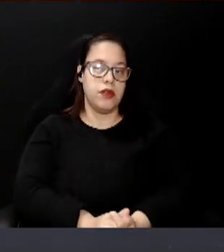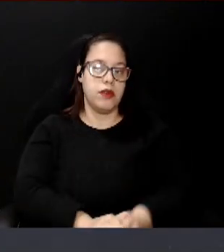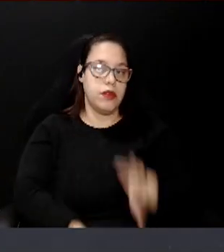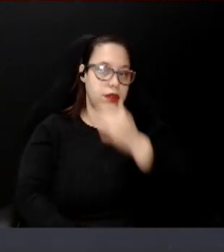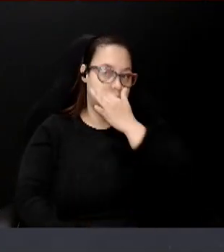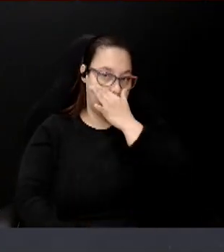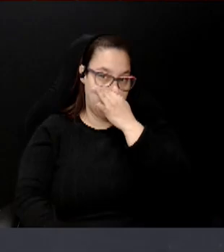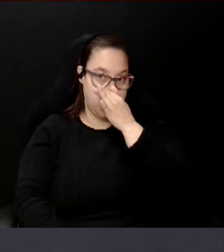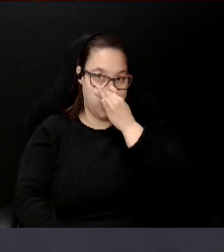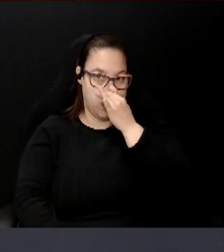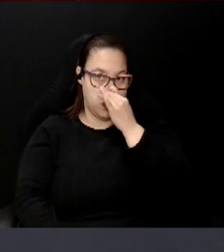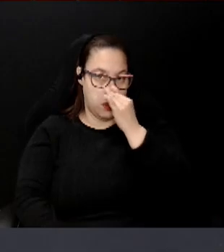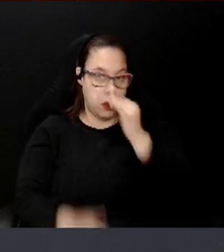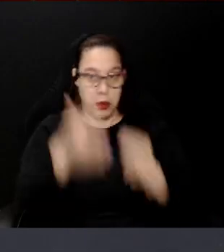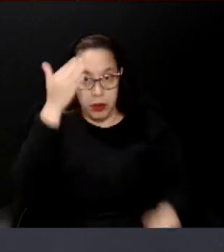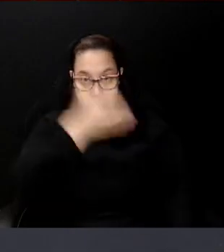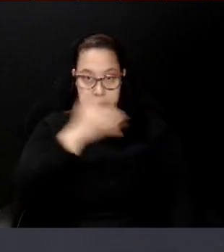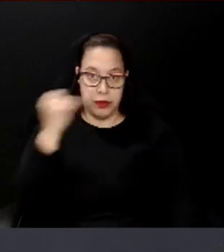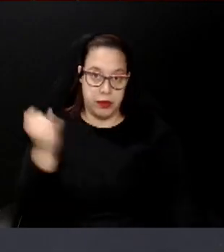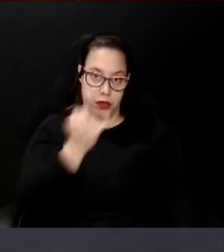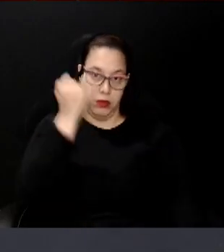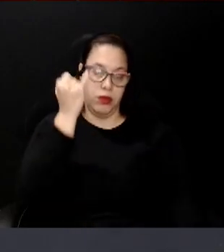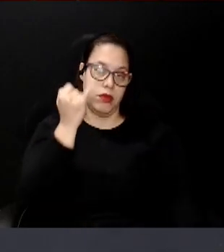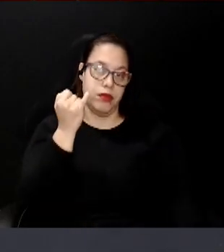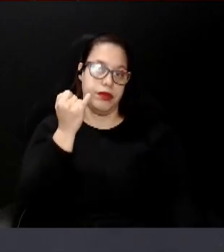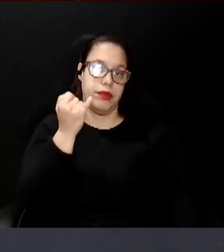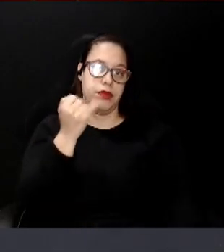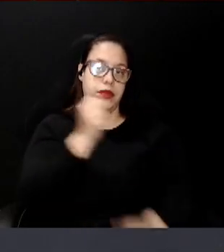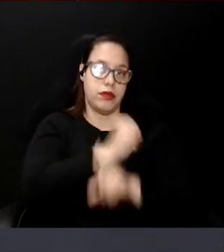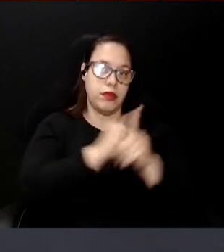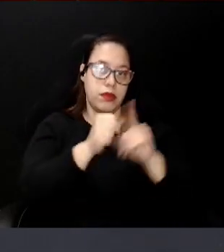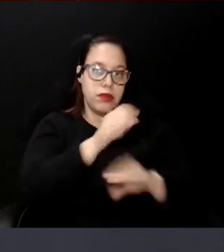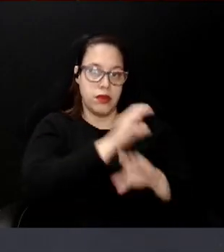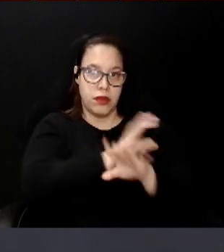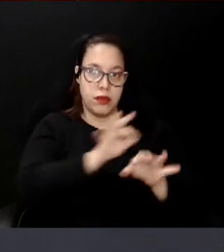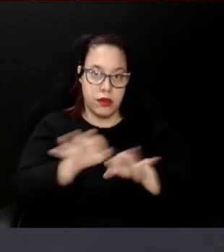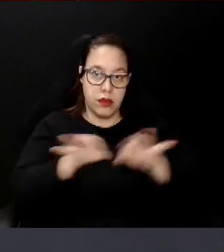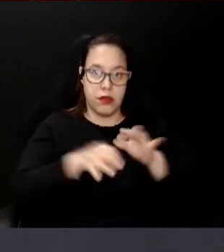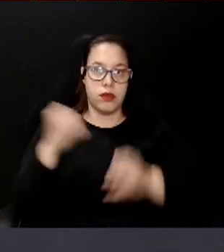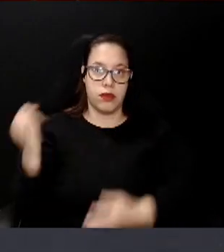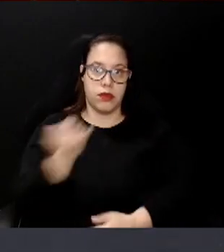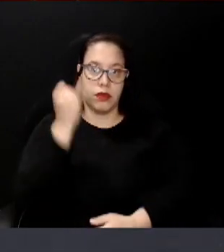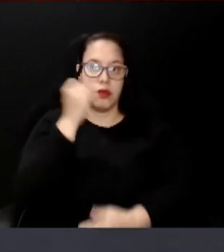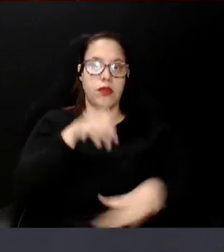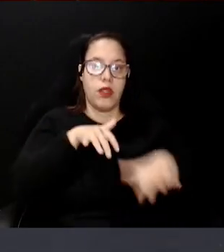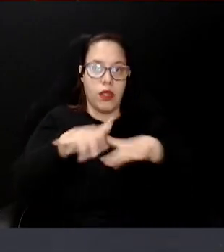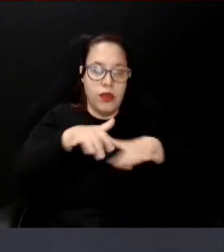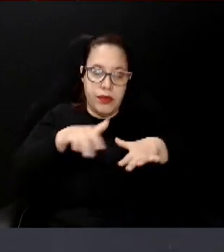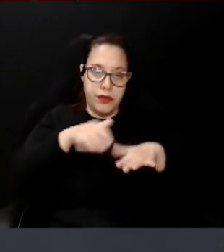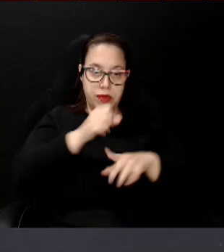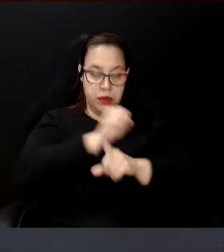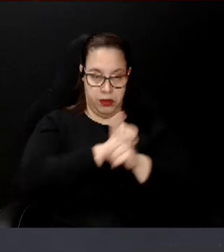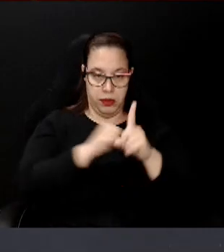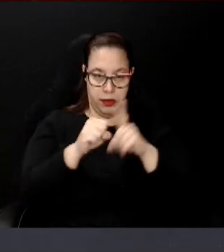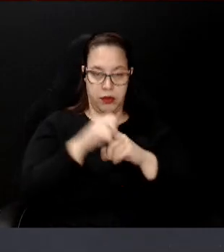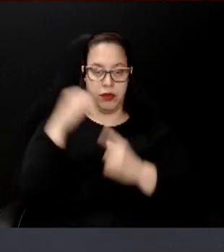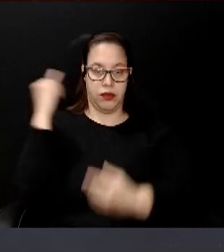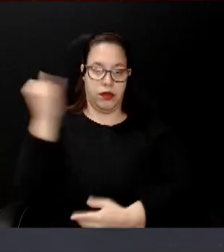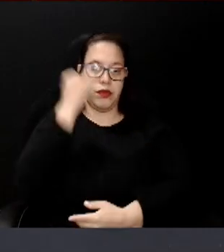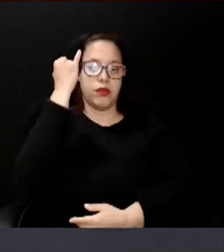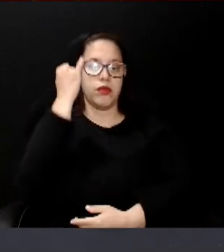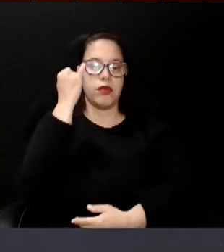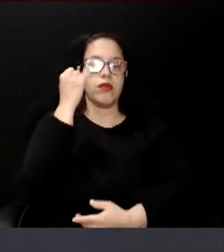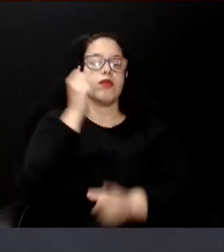comprova a importância da sociedade civil organizada, a importância dos movimentos sociais, a importância da sociedade, no